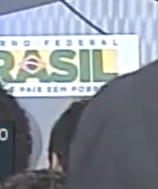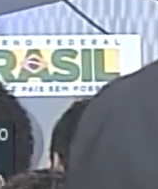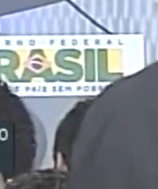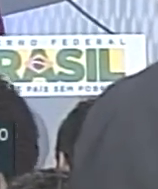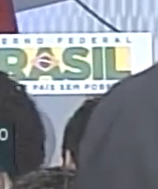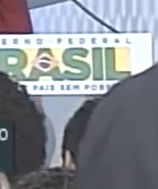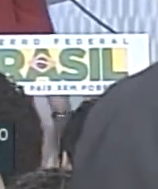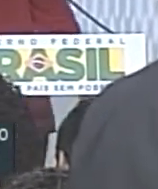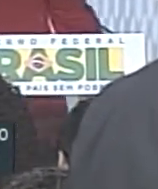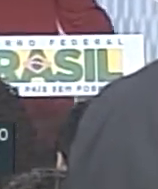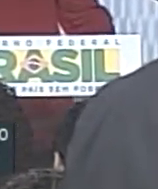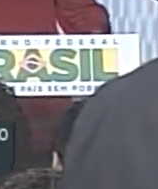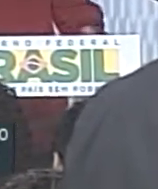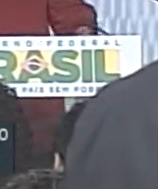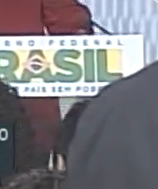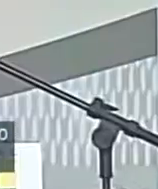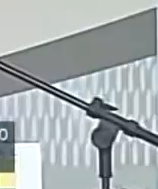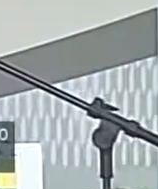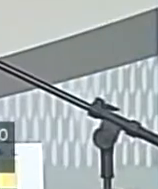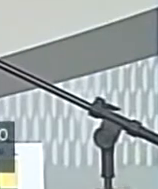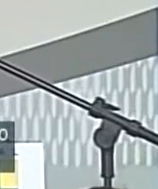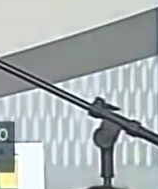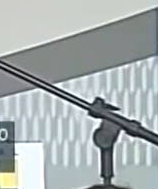Você é um dos que ele capturou, né?